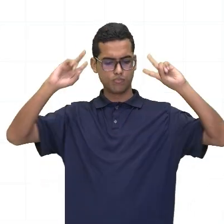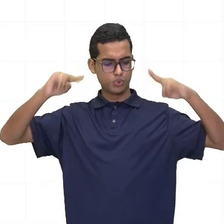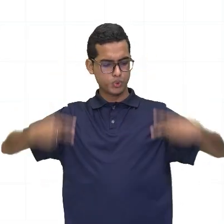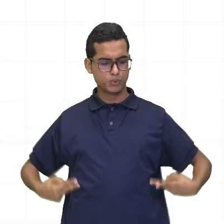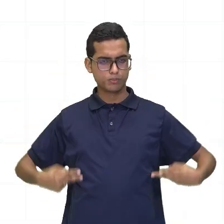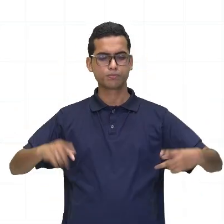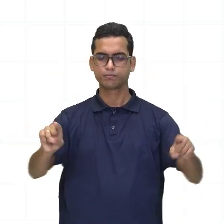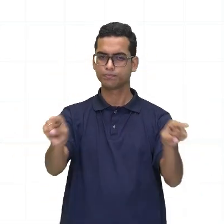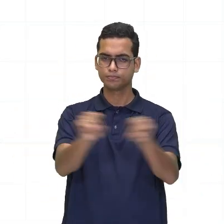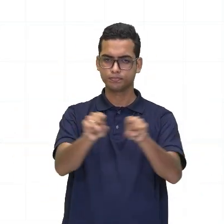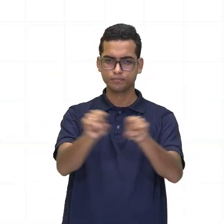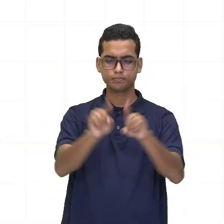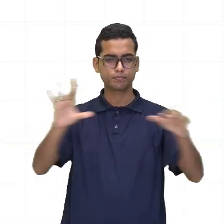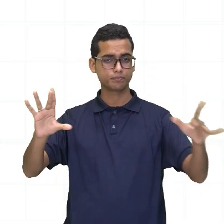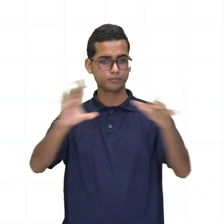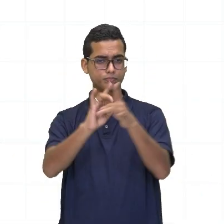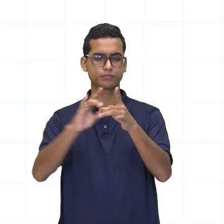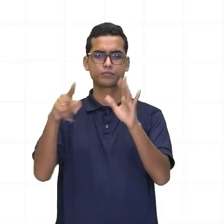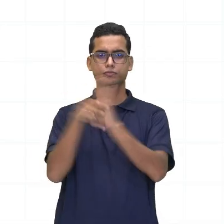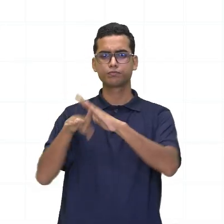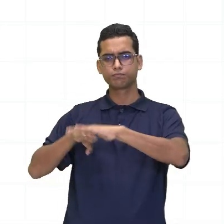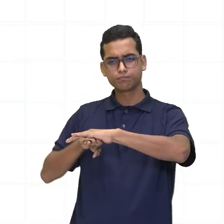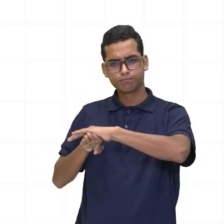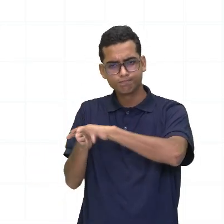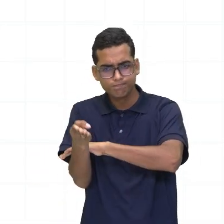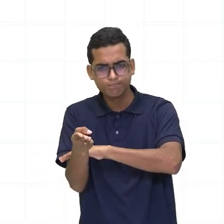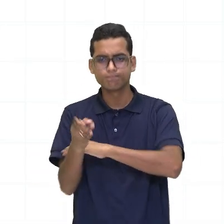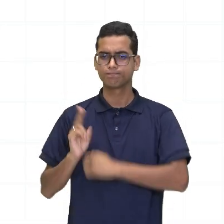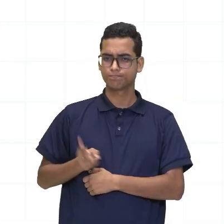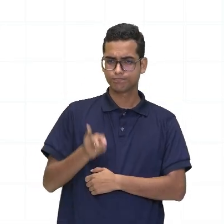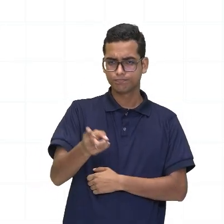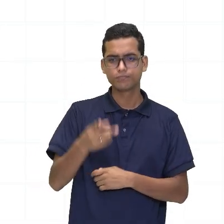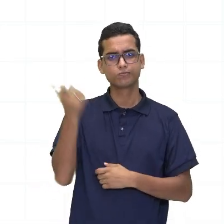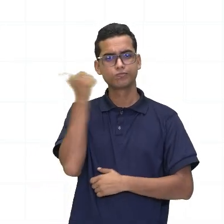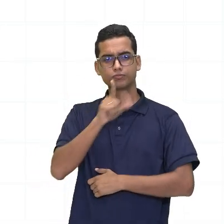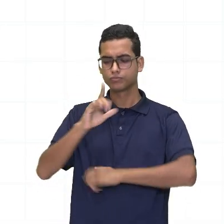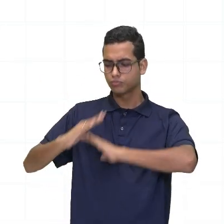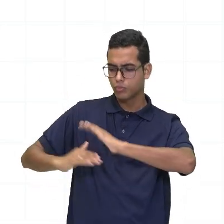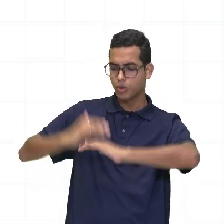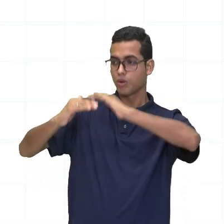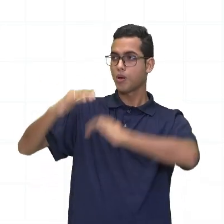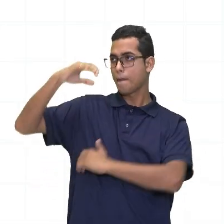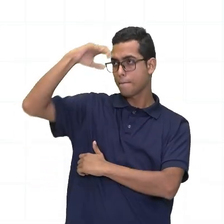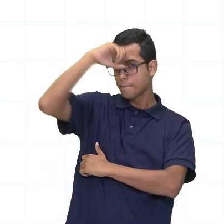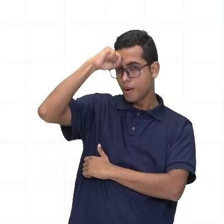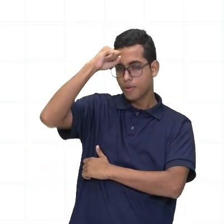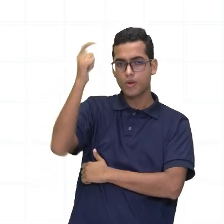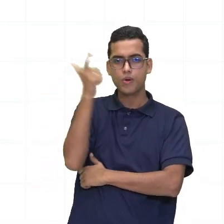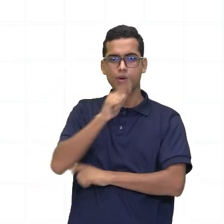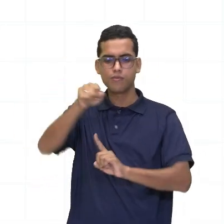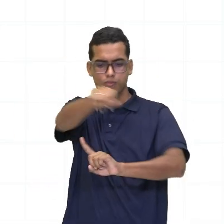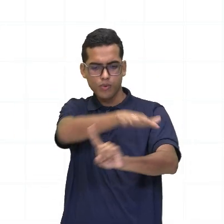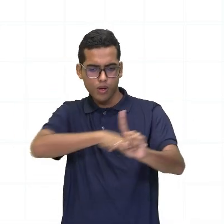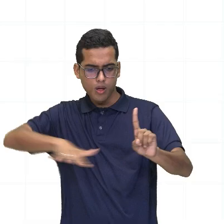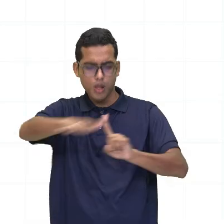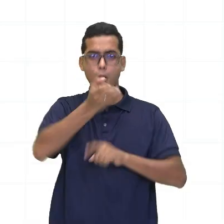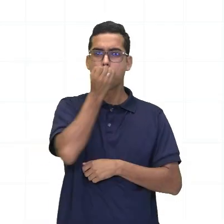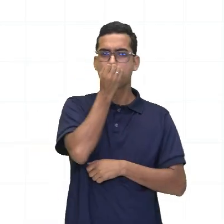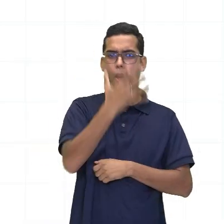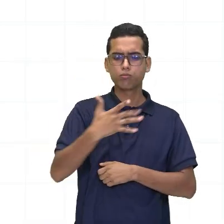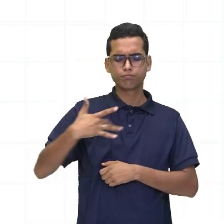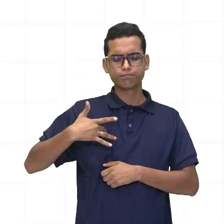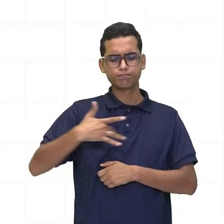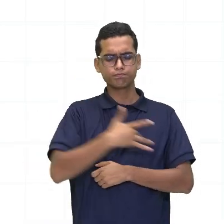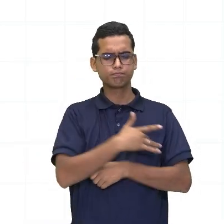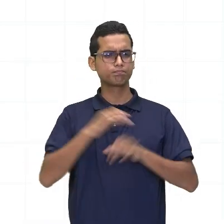E aí estão ligadas a hábitos, né, que a gente precisa desenvolver para produzir esse ambiente saudável, para que nós possamos